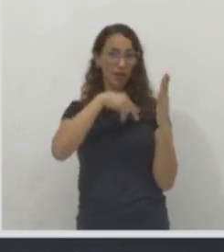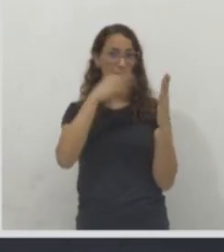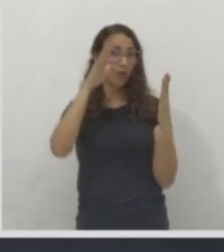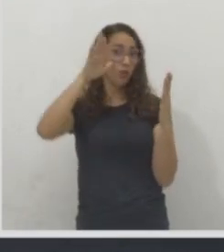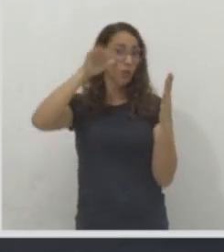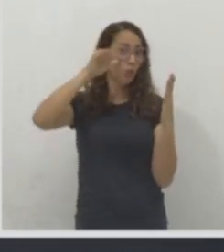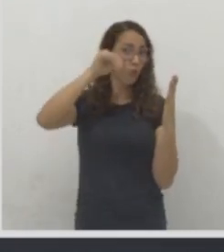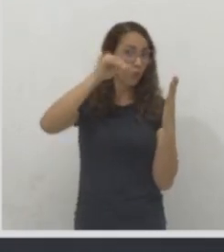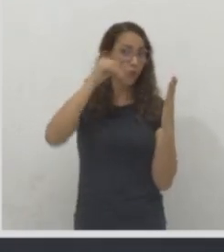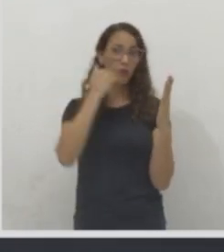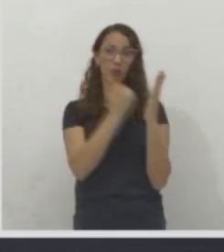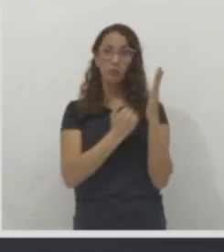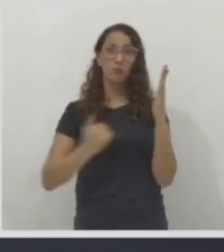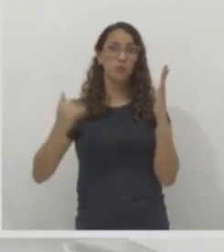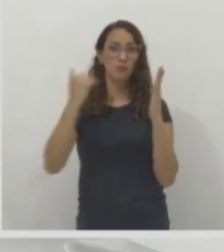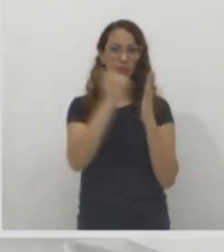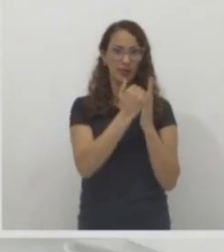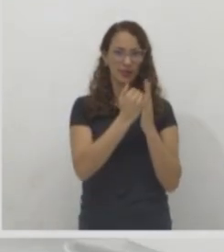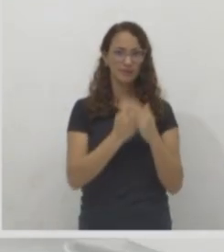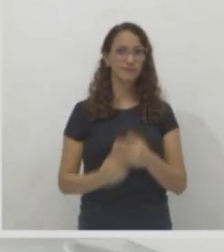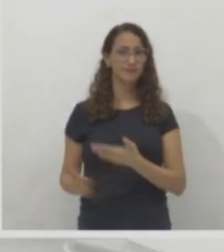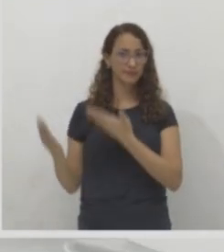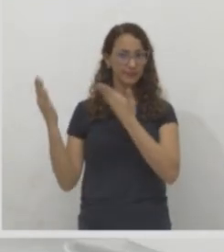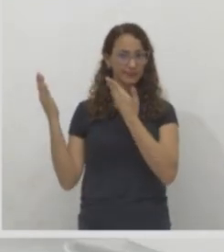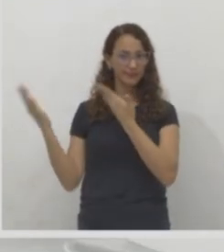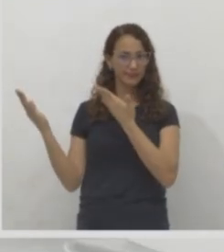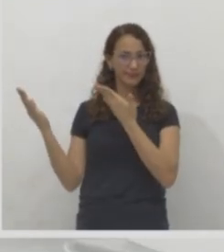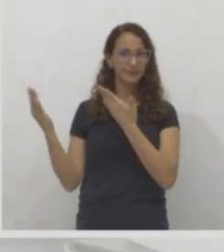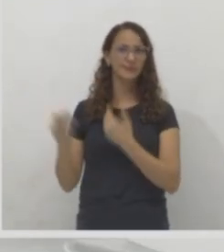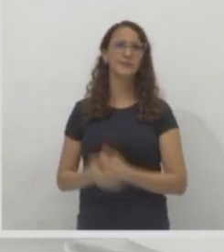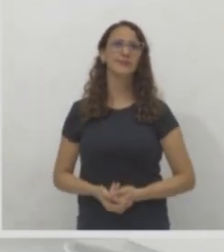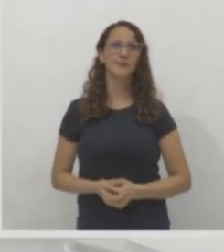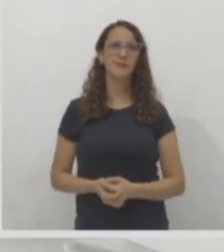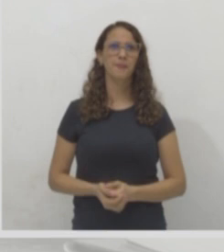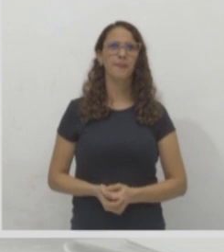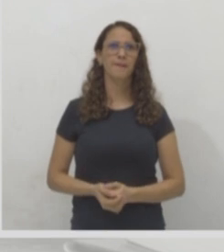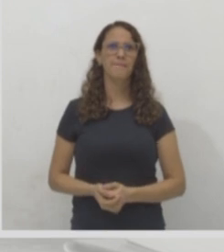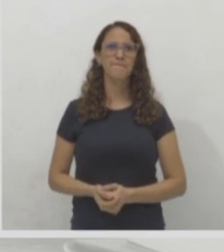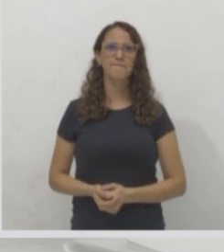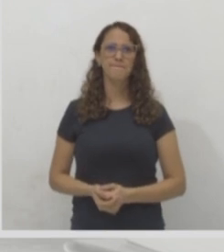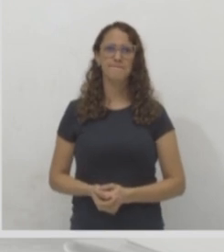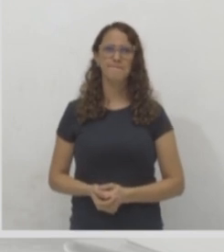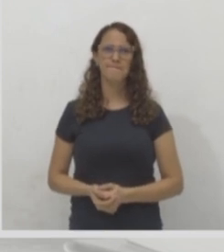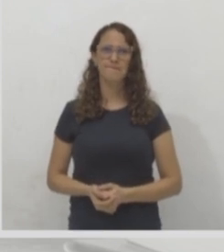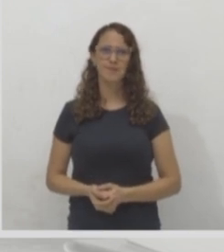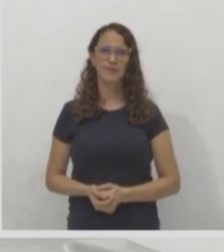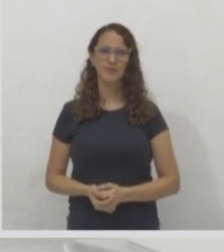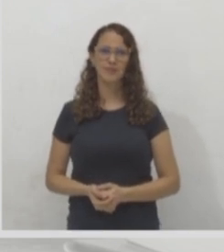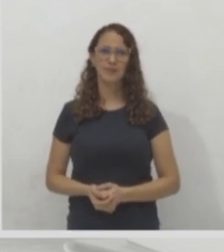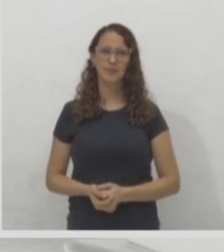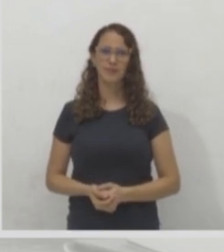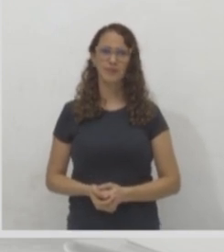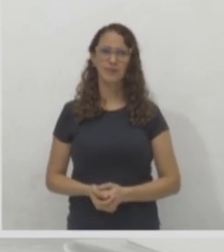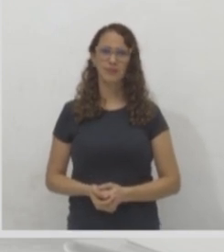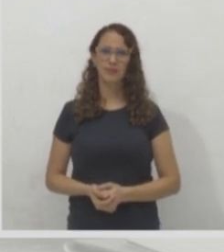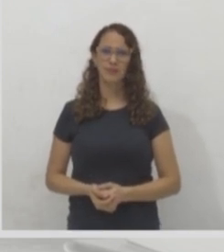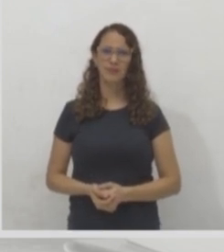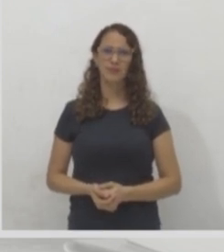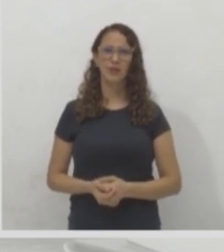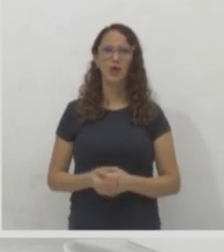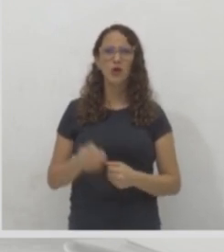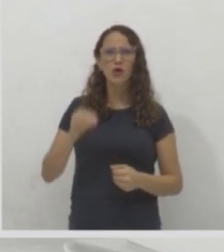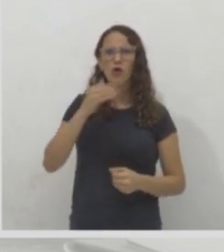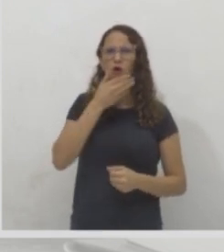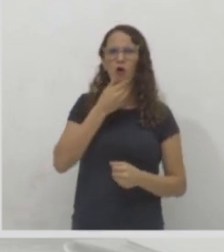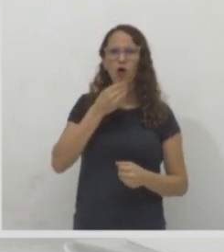aqui? Vamos ver a próxima. John Lennon sequestra ônibus e